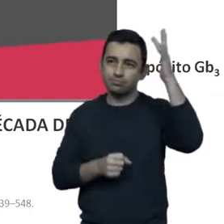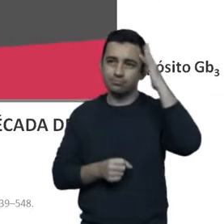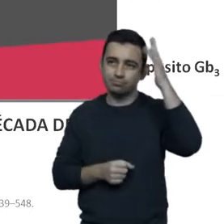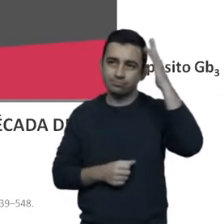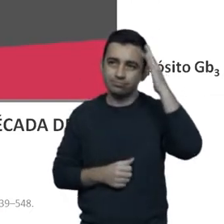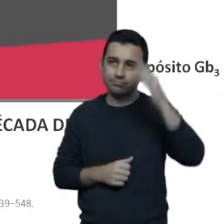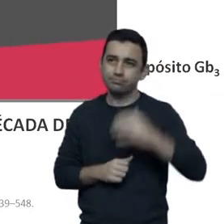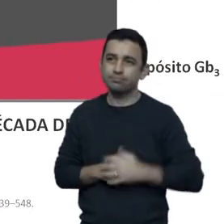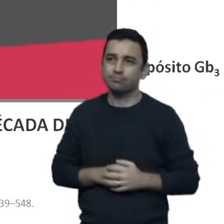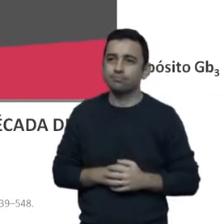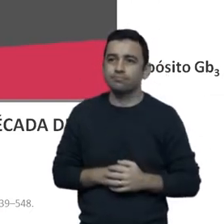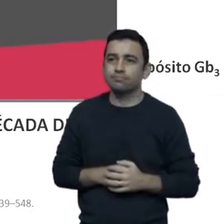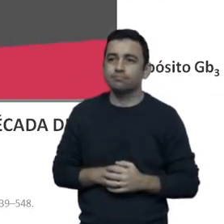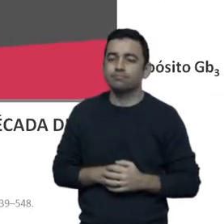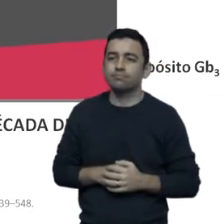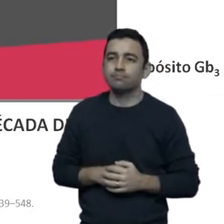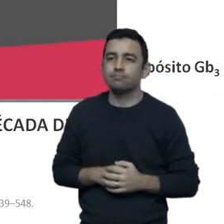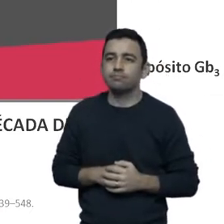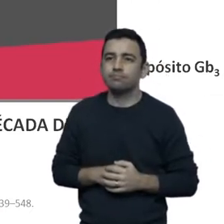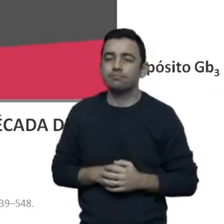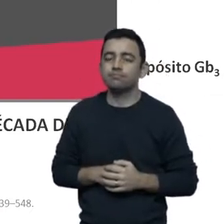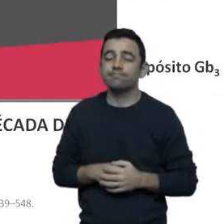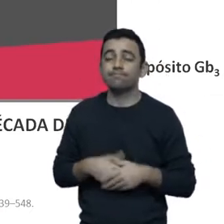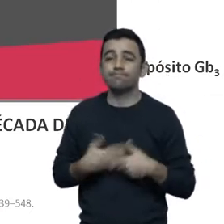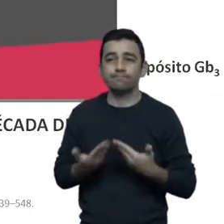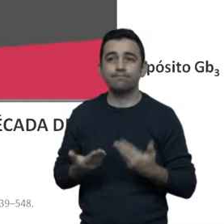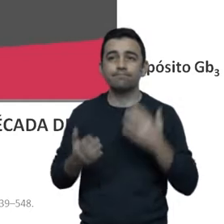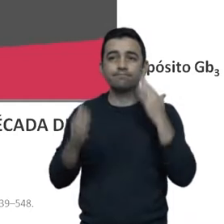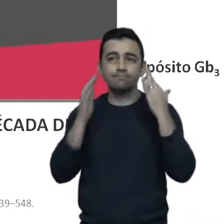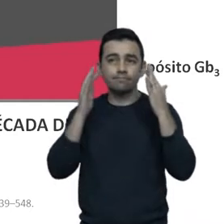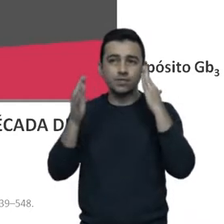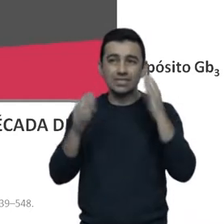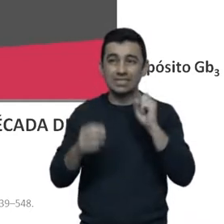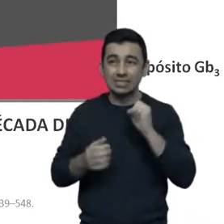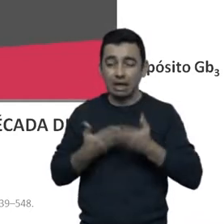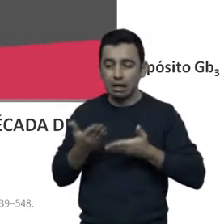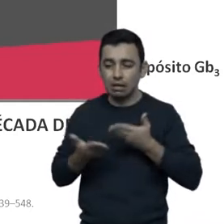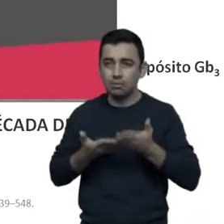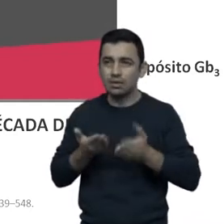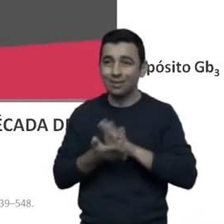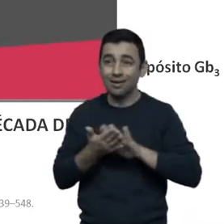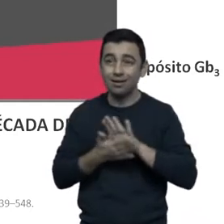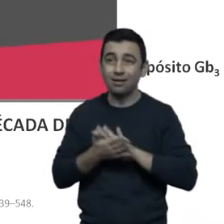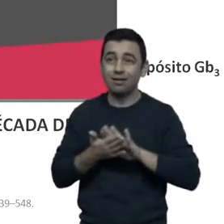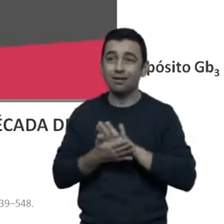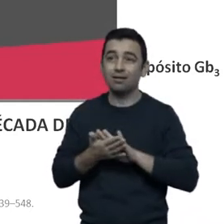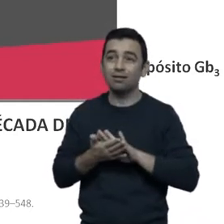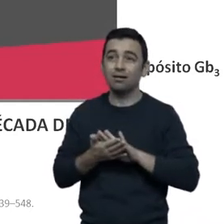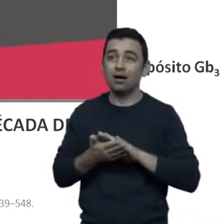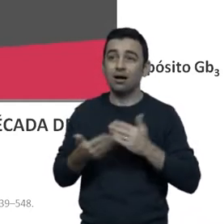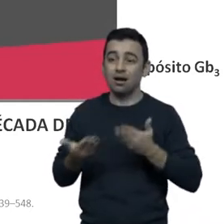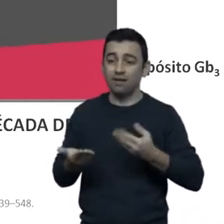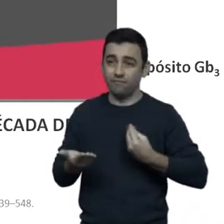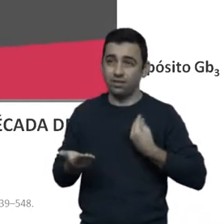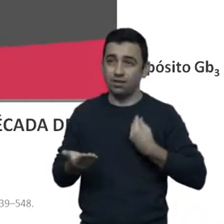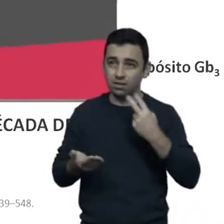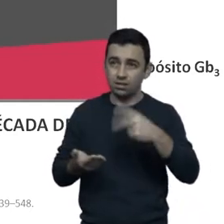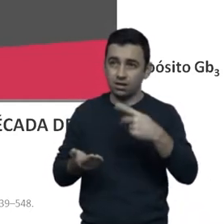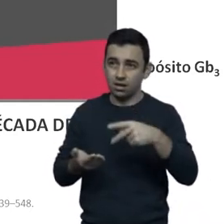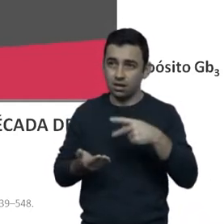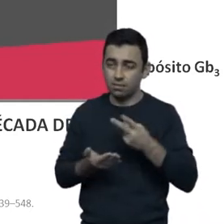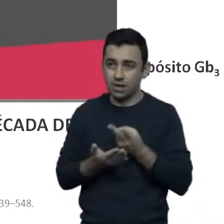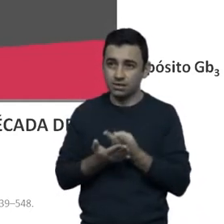derrame cerebral. Então, imaginem que o não tratamento faz com que essa vida desse paciente, no seu